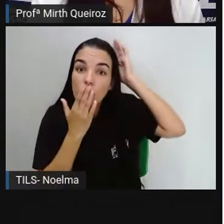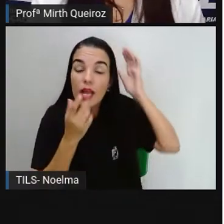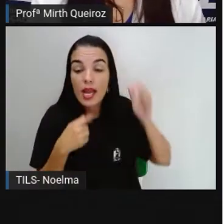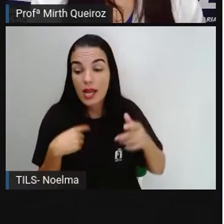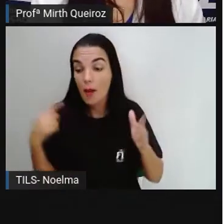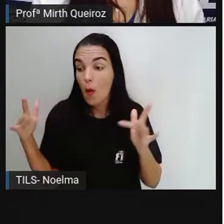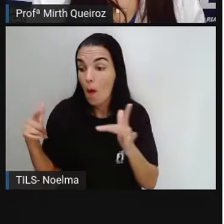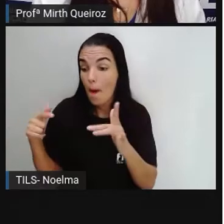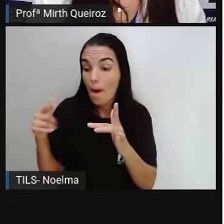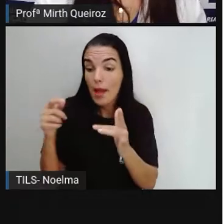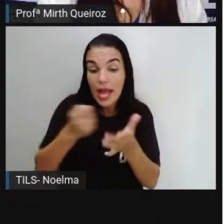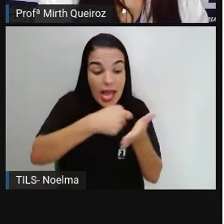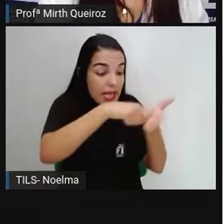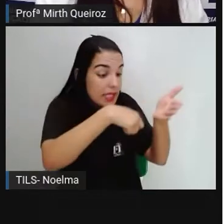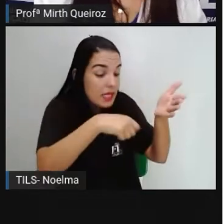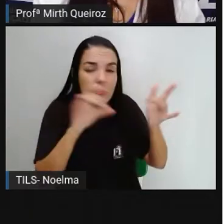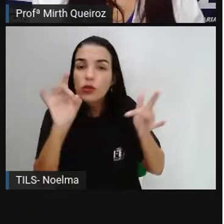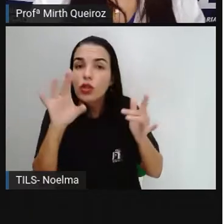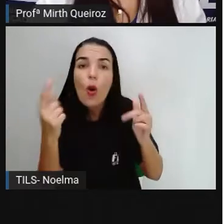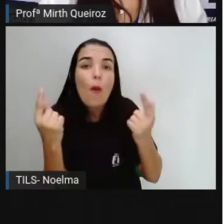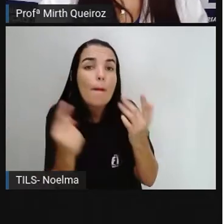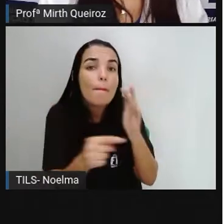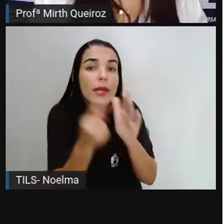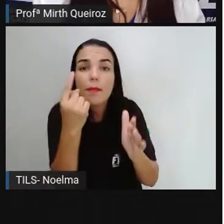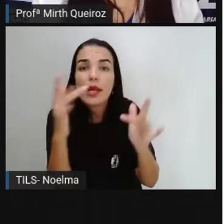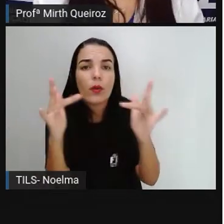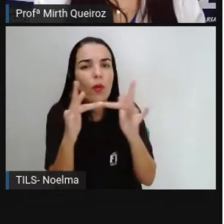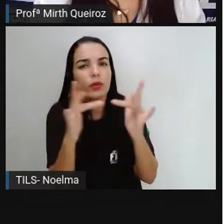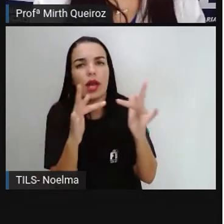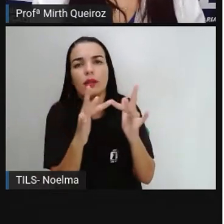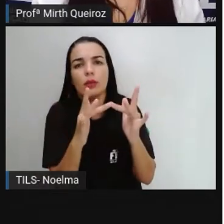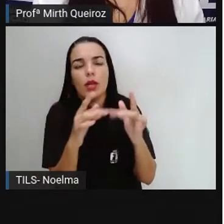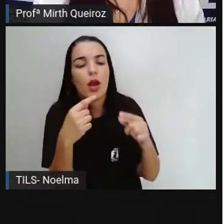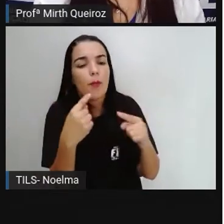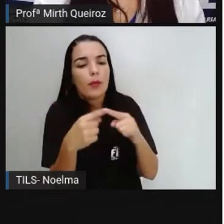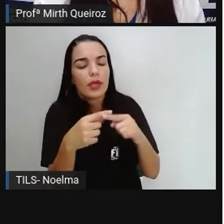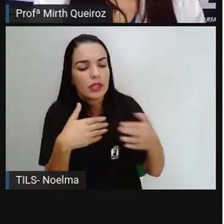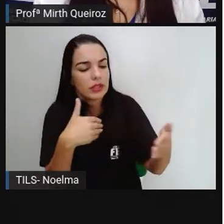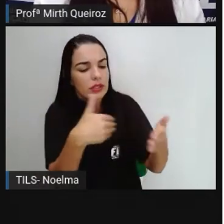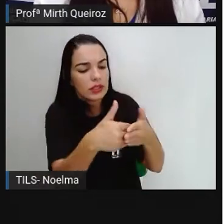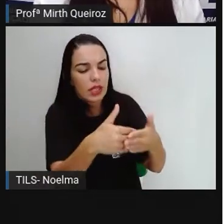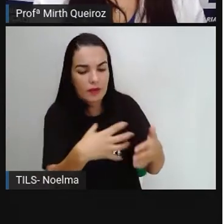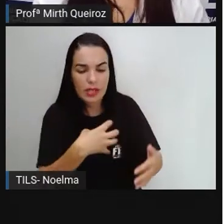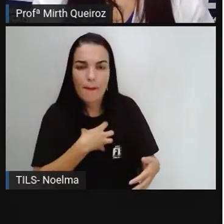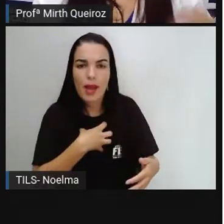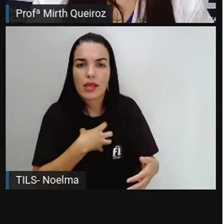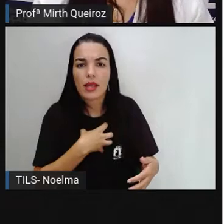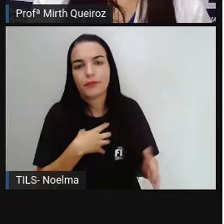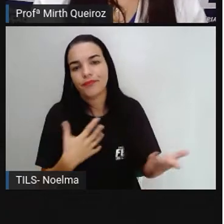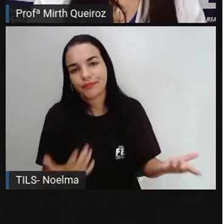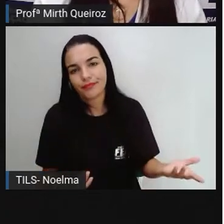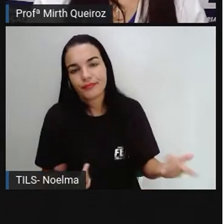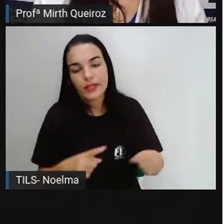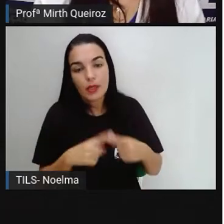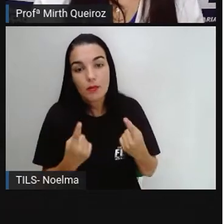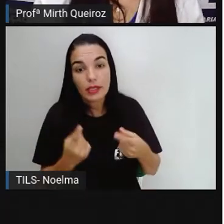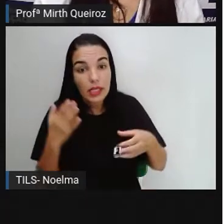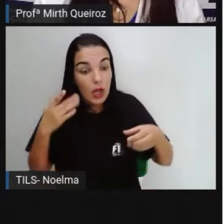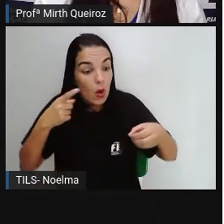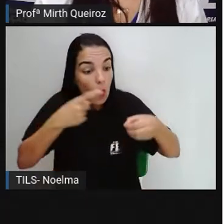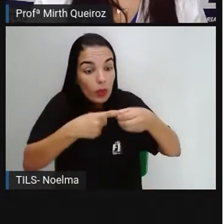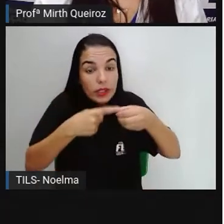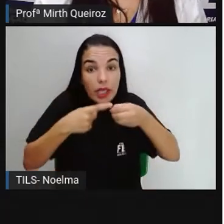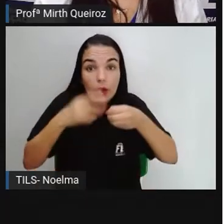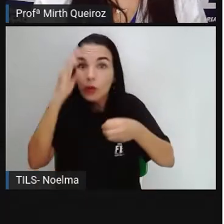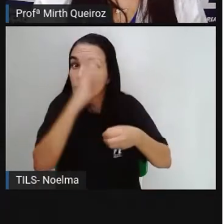ele teve contato, que era os índios que estavam ali na costa. Mas no interior do Brasil também